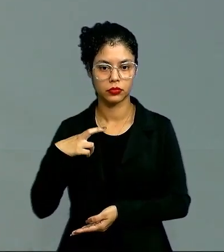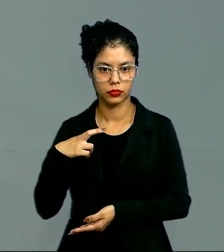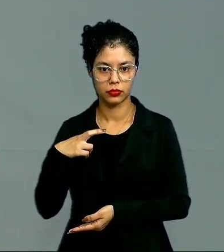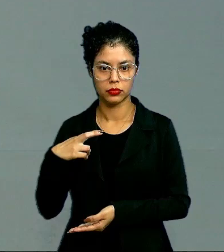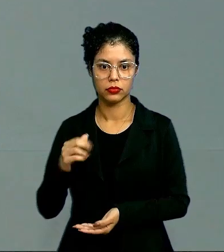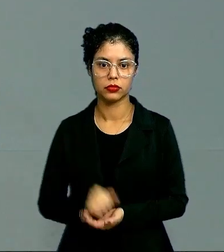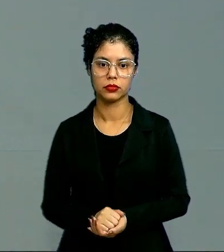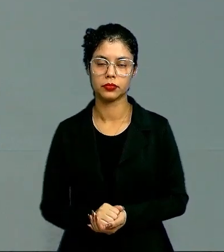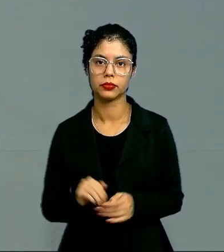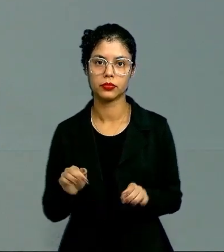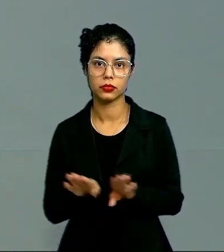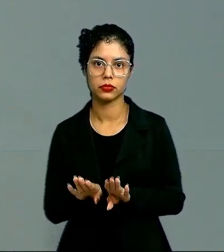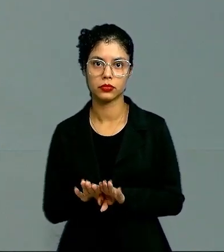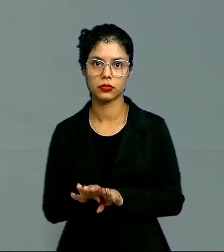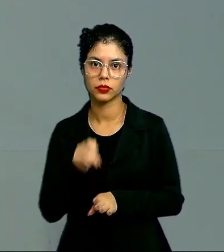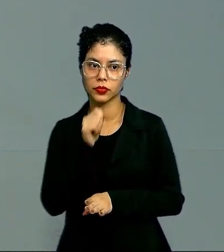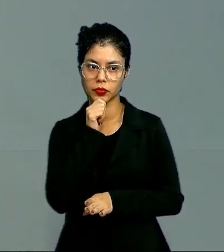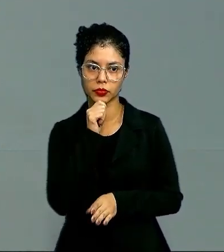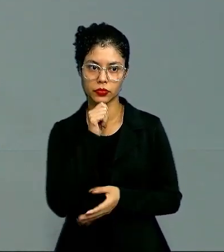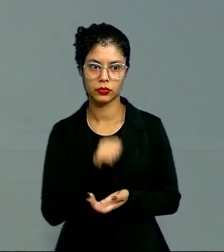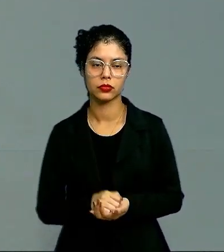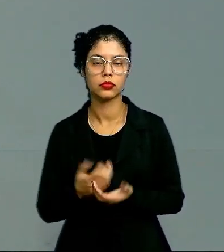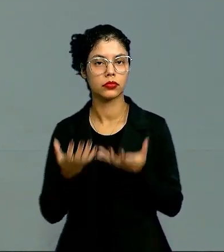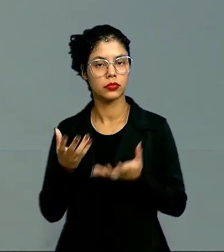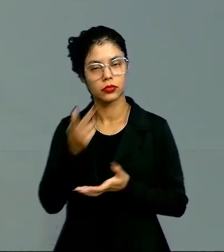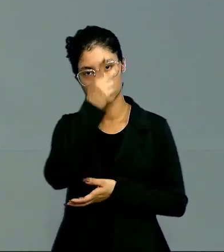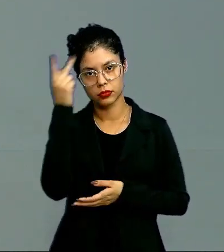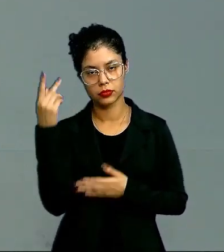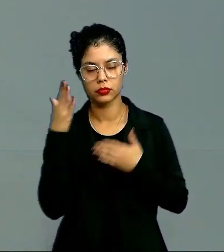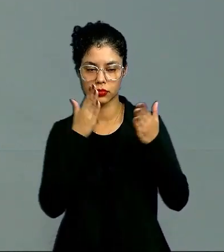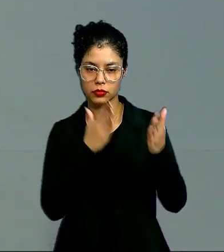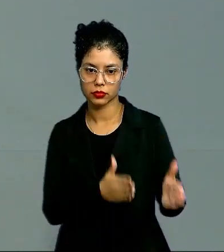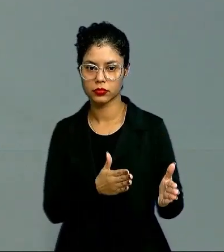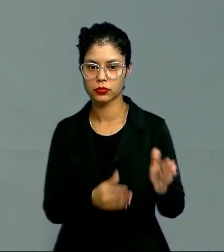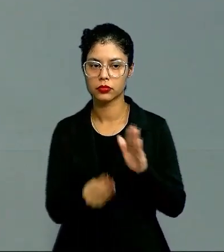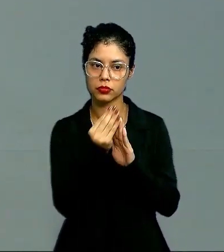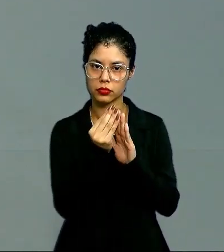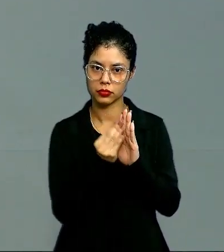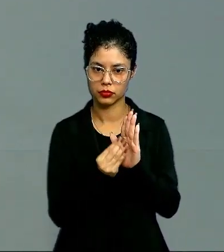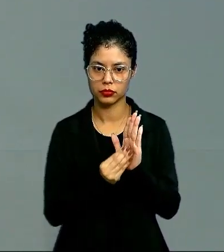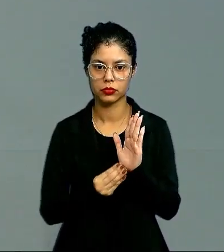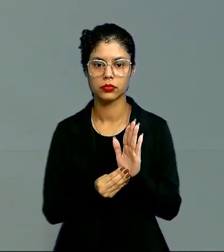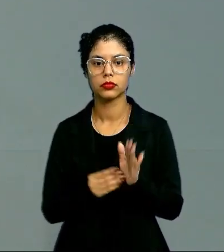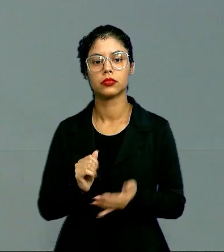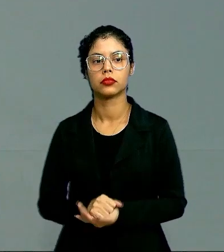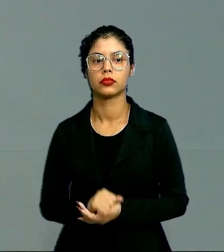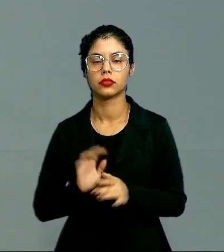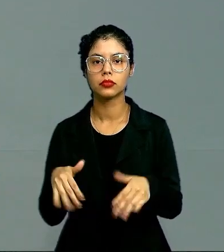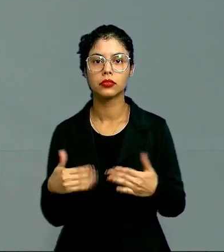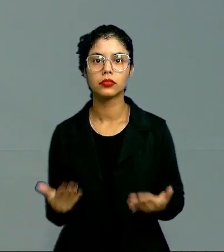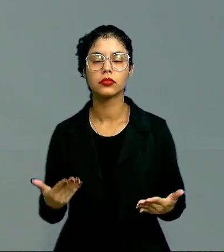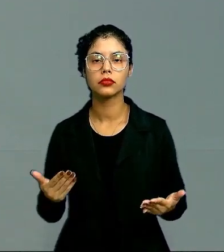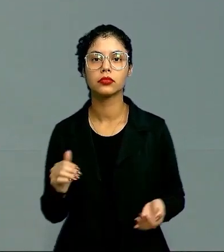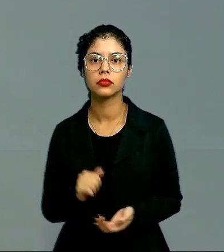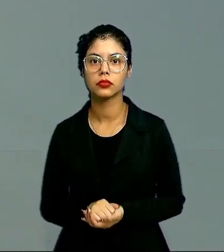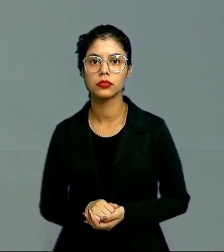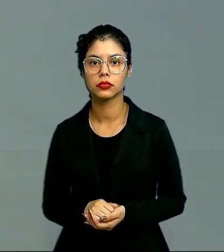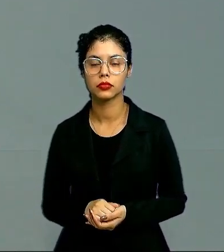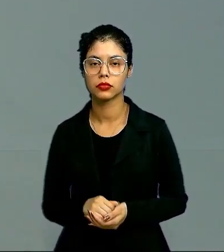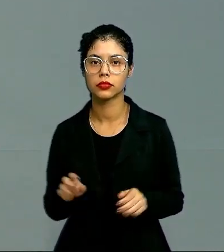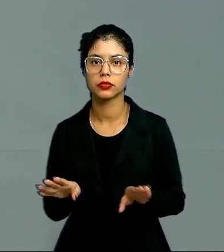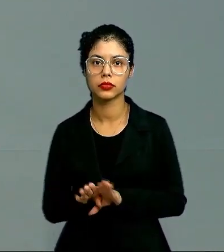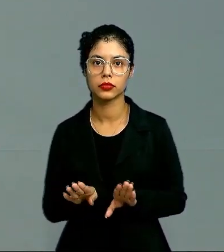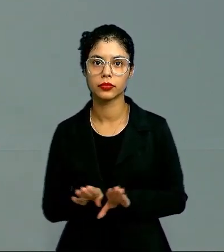Ela estabeleceu um padrão de beleza e ela quer que as pessoas sigam aquele padrão, porque é isso que a mídia faz. Qual é o padrão de